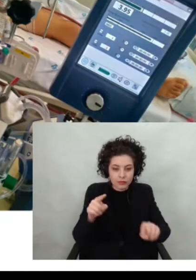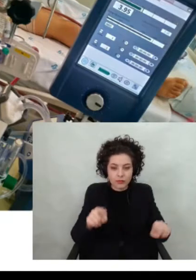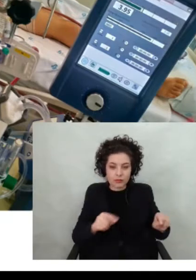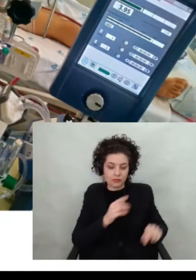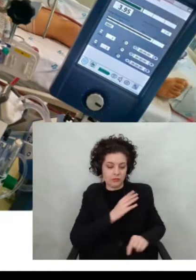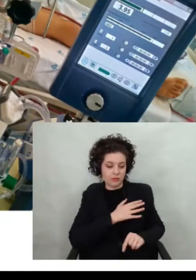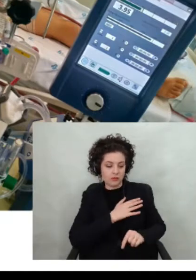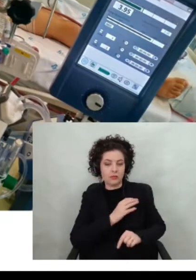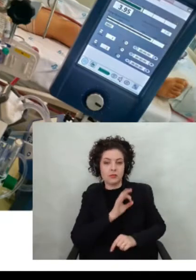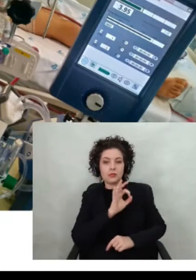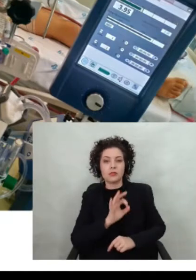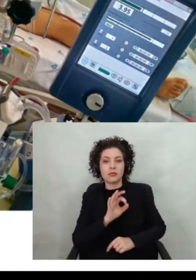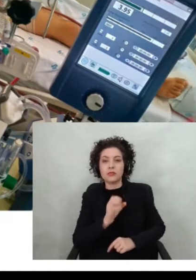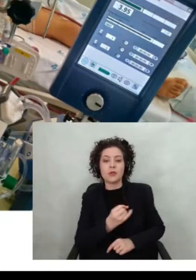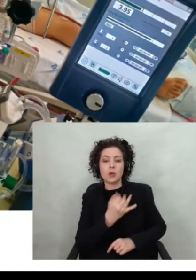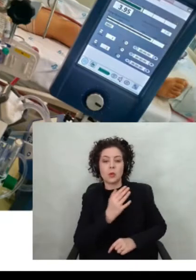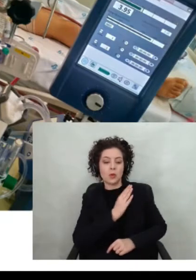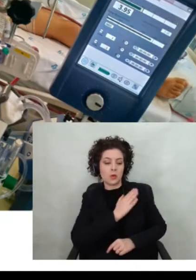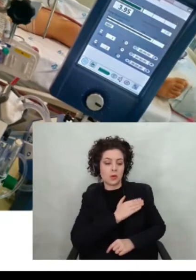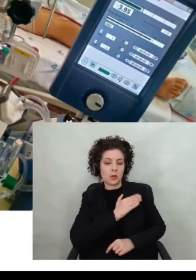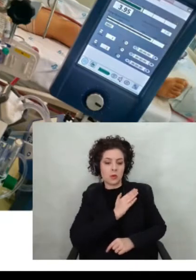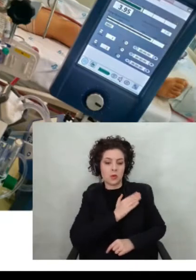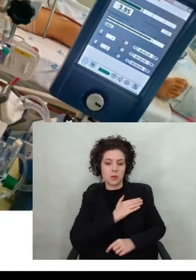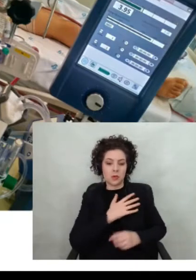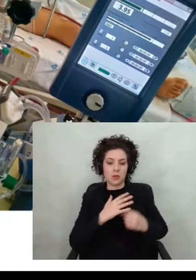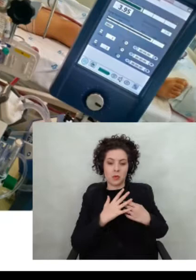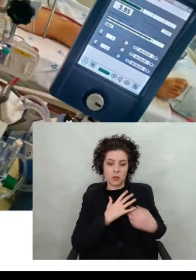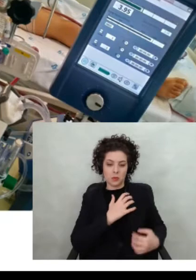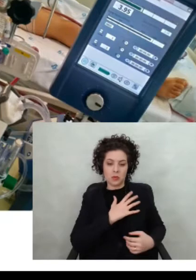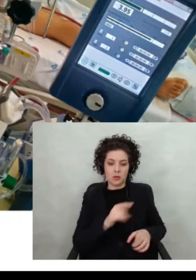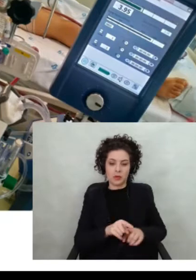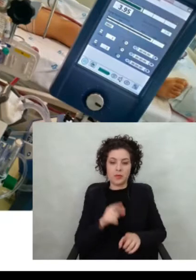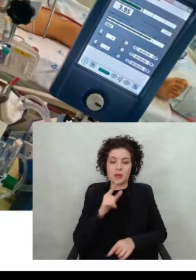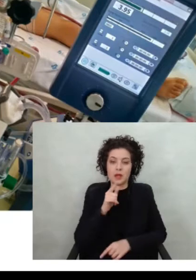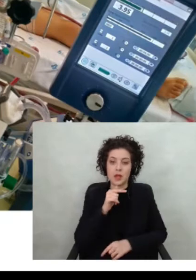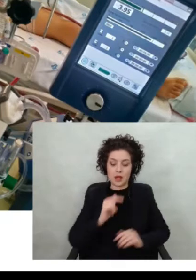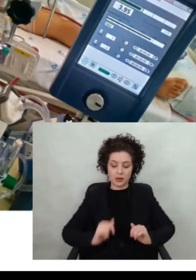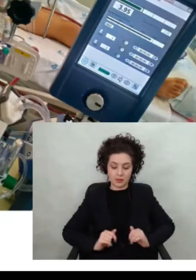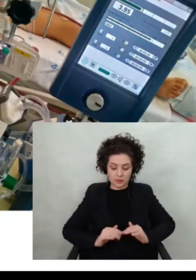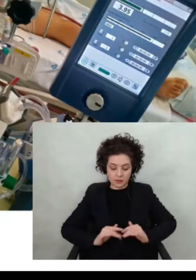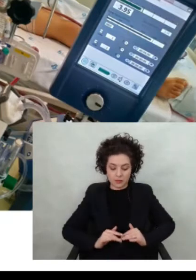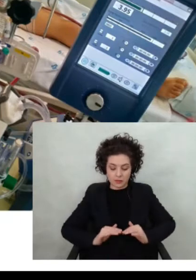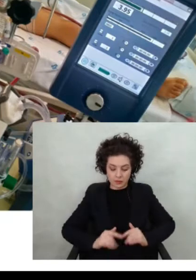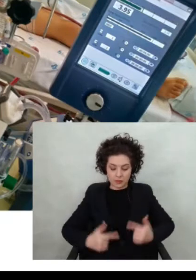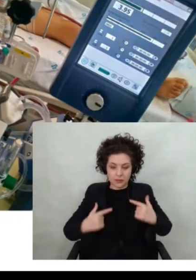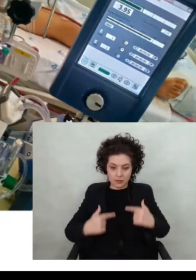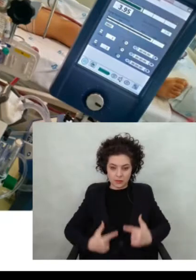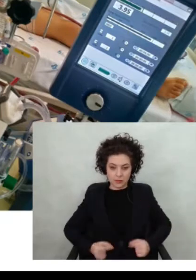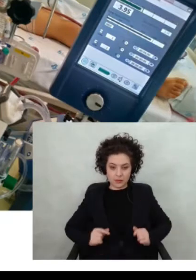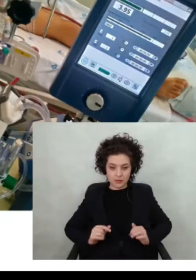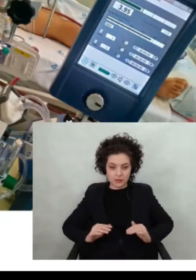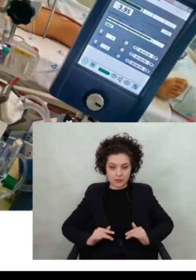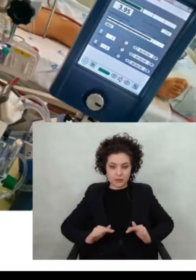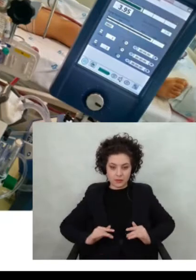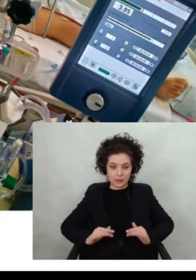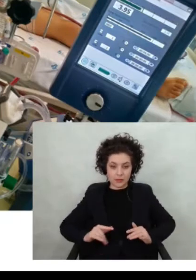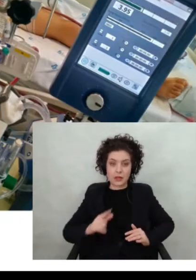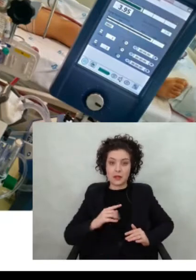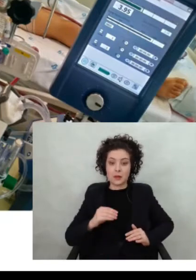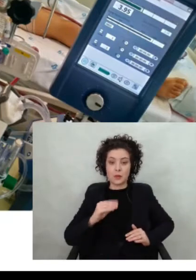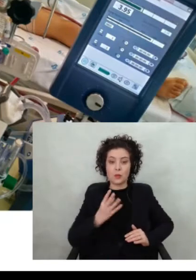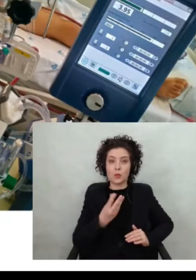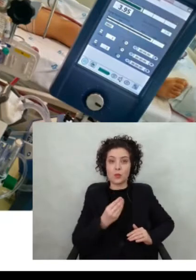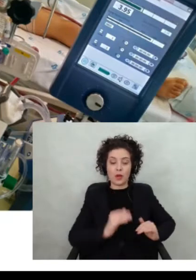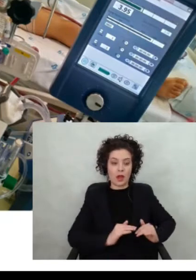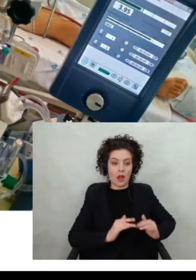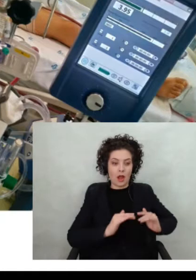permite mensurar a quantidade de água extravascular pulmonar que nós temos. Vejam que esse paciente tem muito mais água